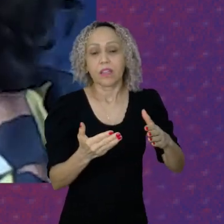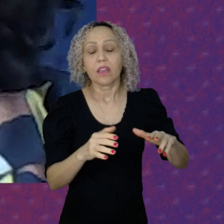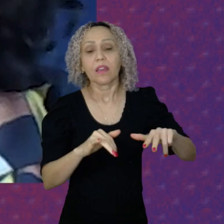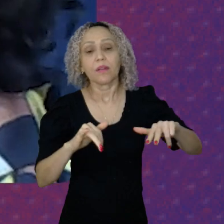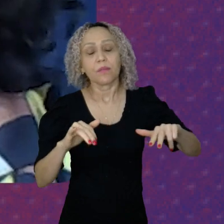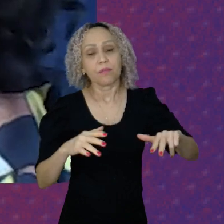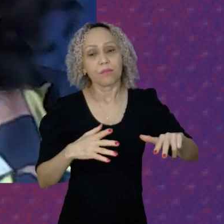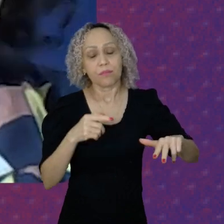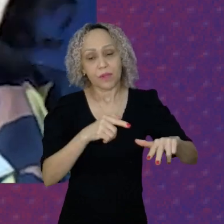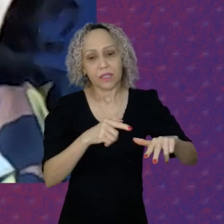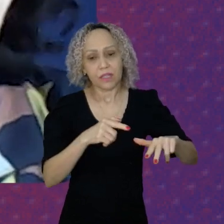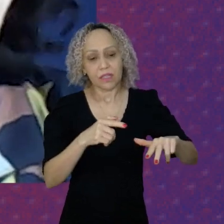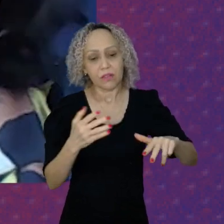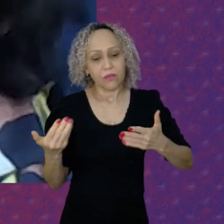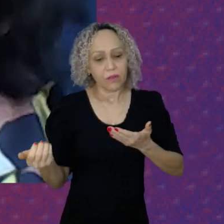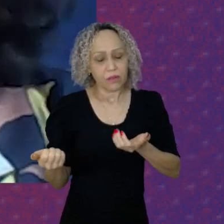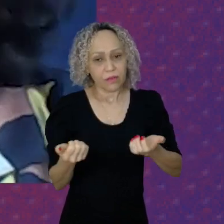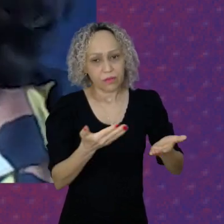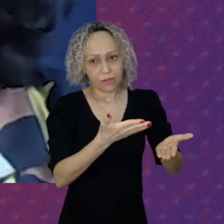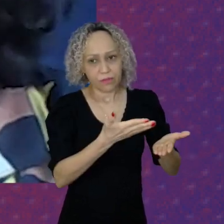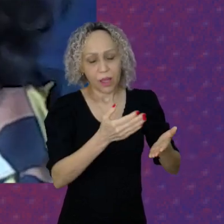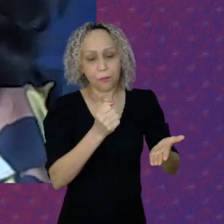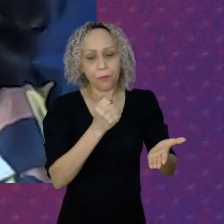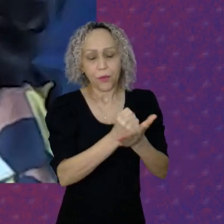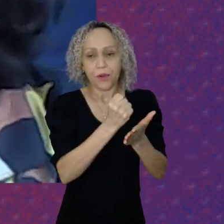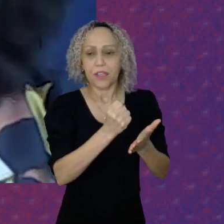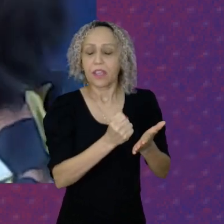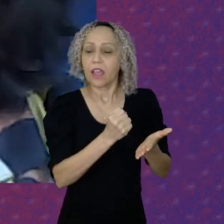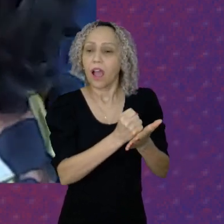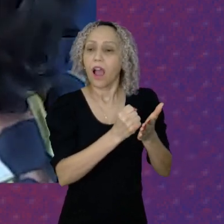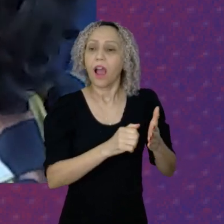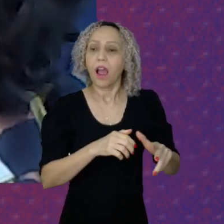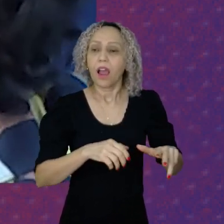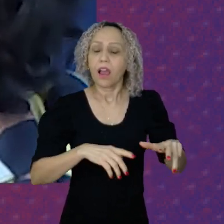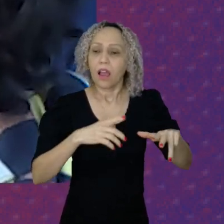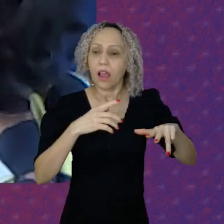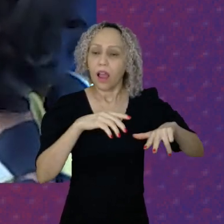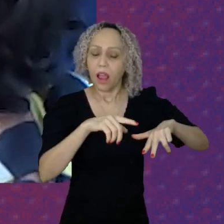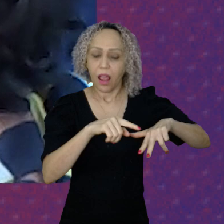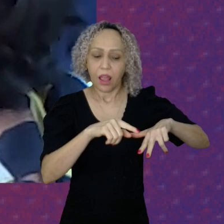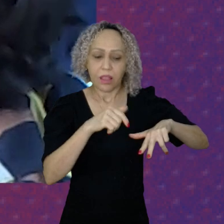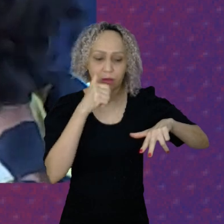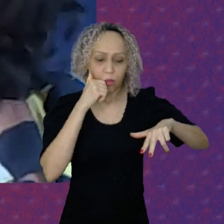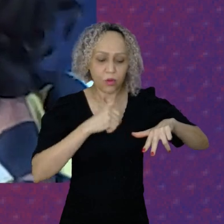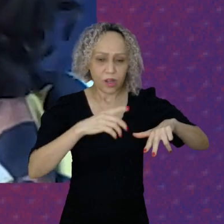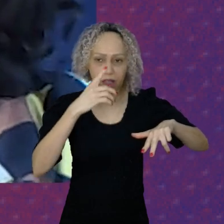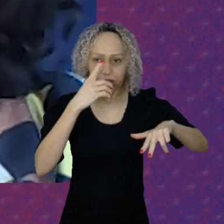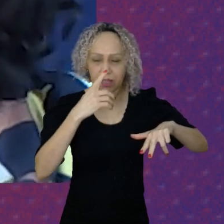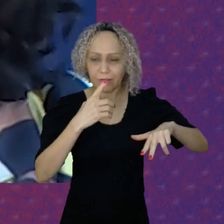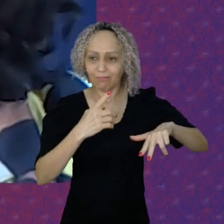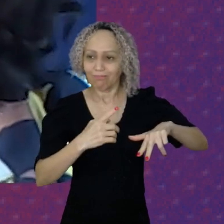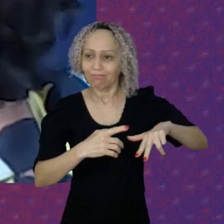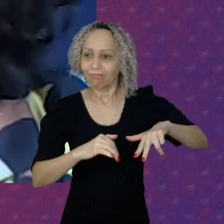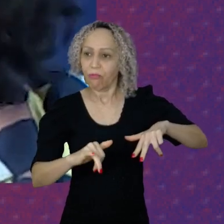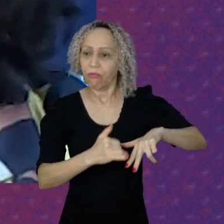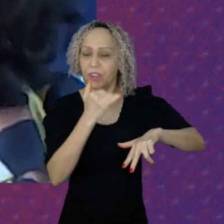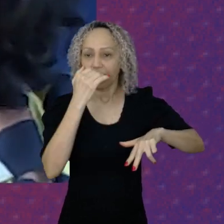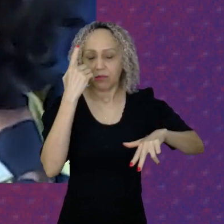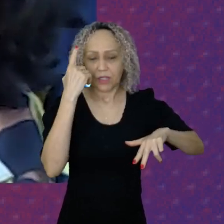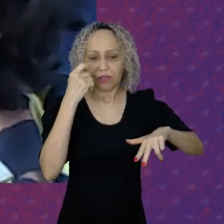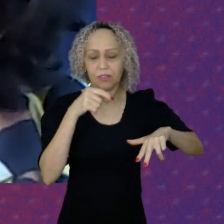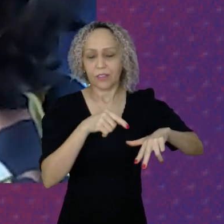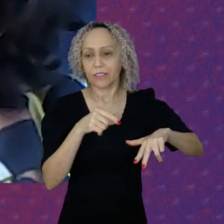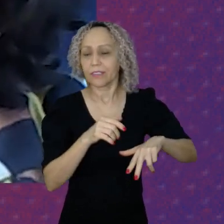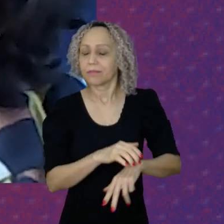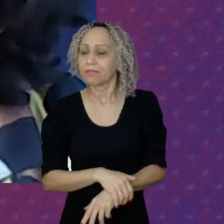Grande avanço aí também. Porque para superar a violência, as mulheres têm que ter autonomia econômica. Muitas vezes